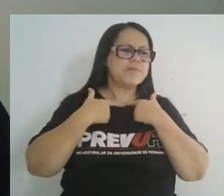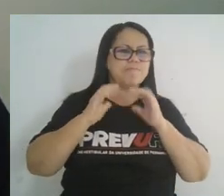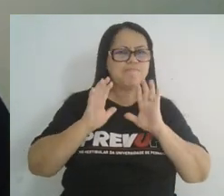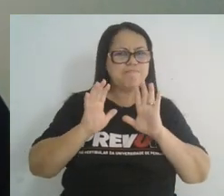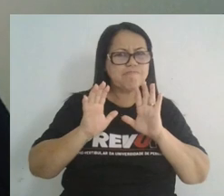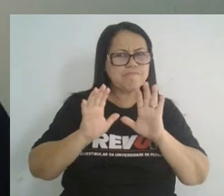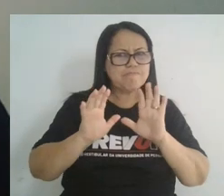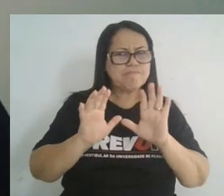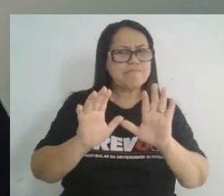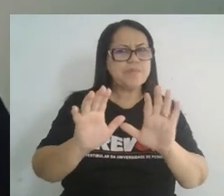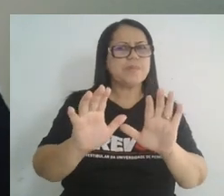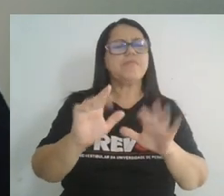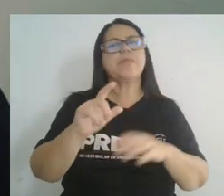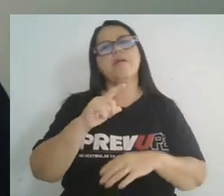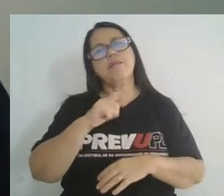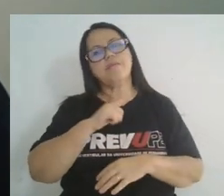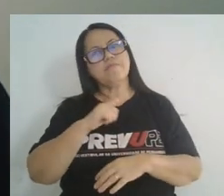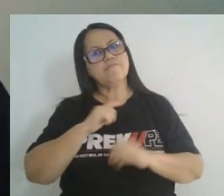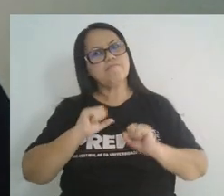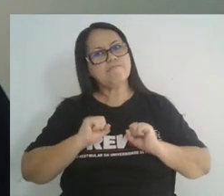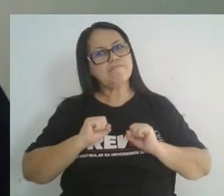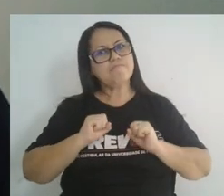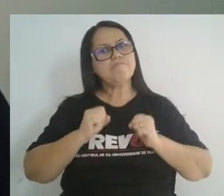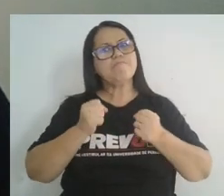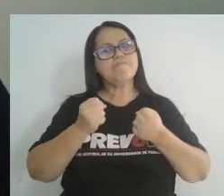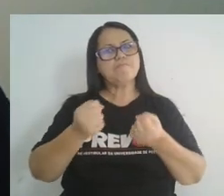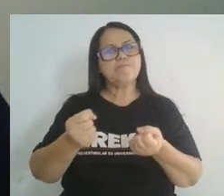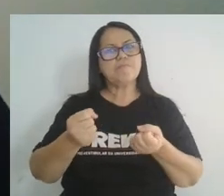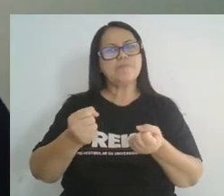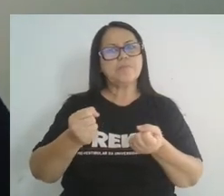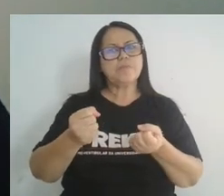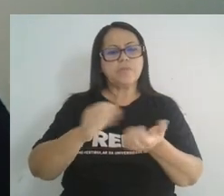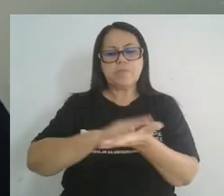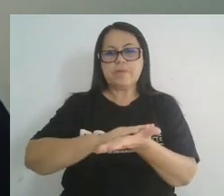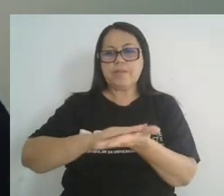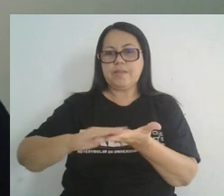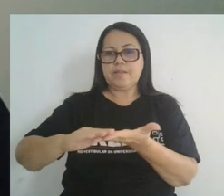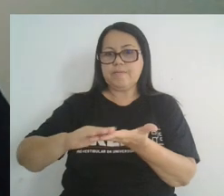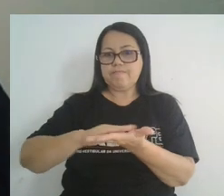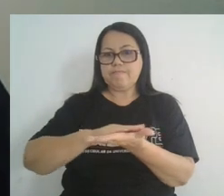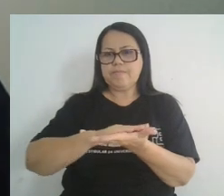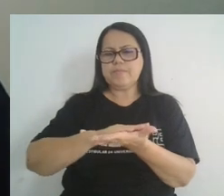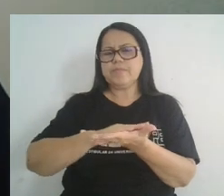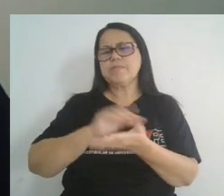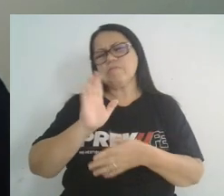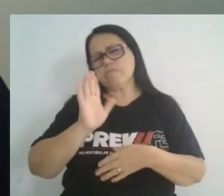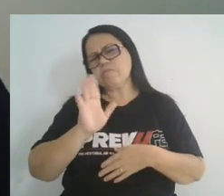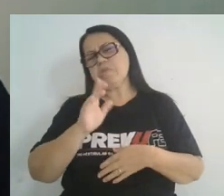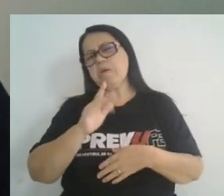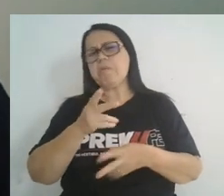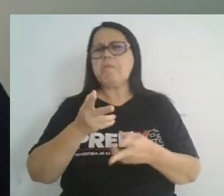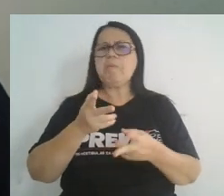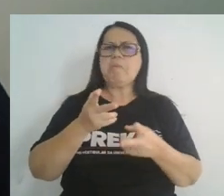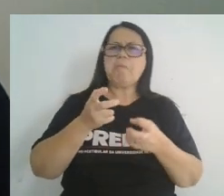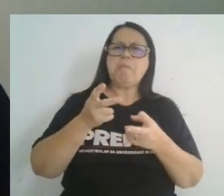e existe atrito entre a base da caixa e a superfície, o piso. Então, todo mundo